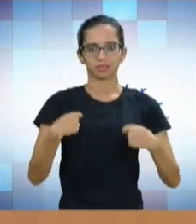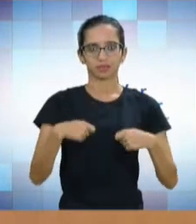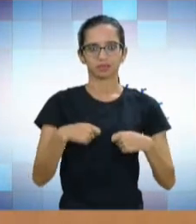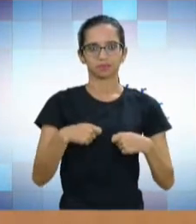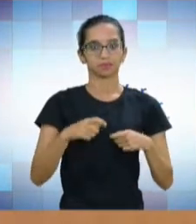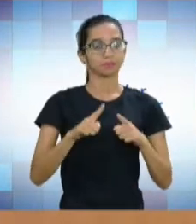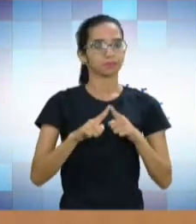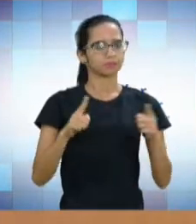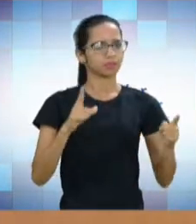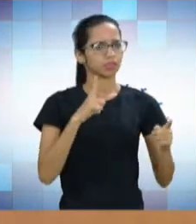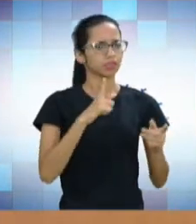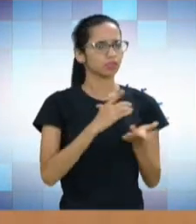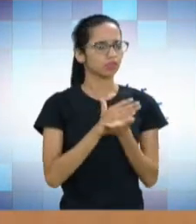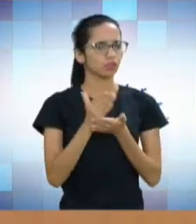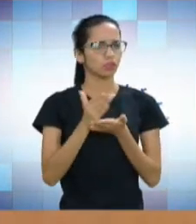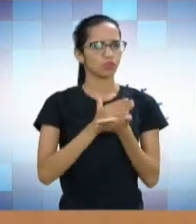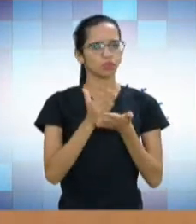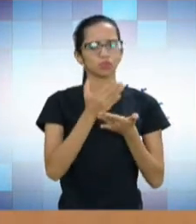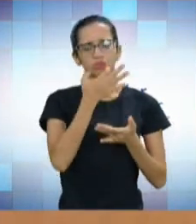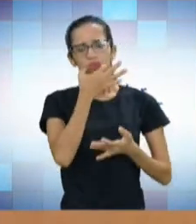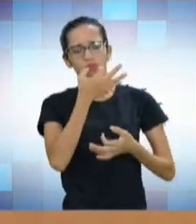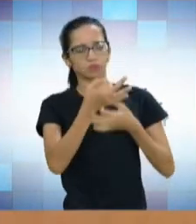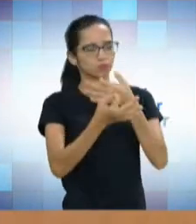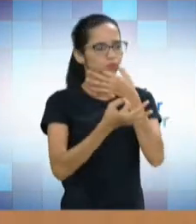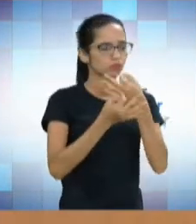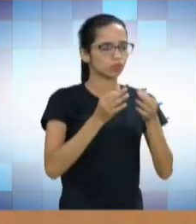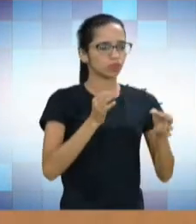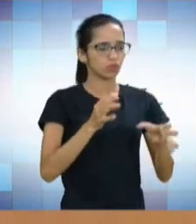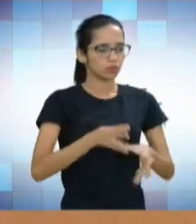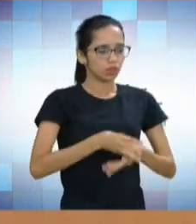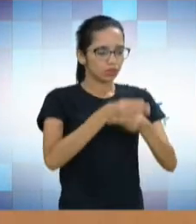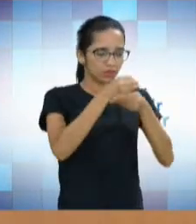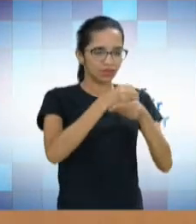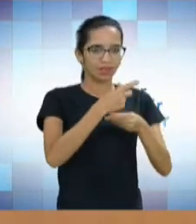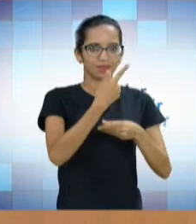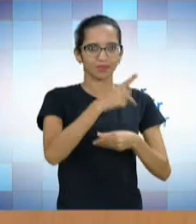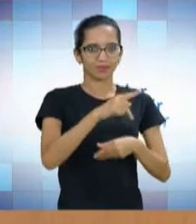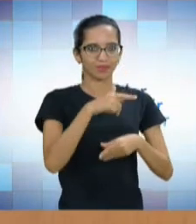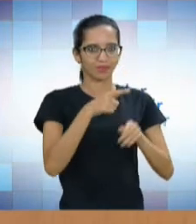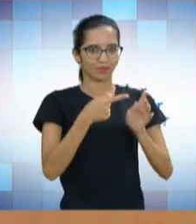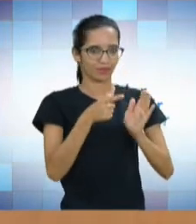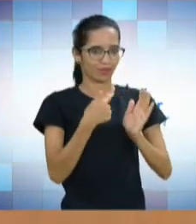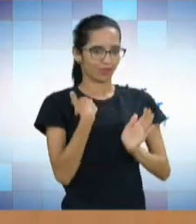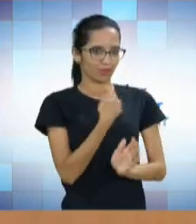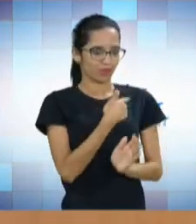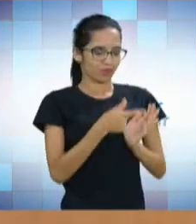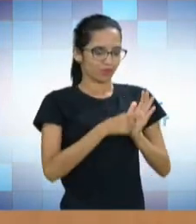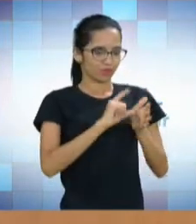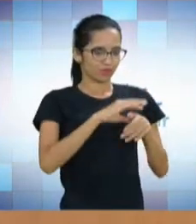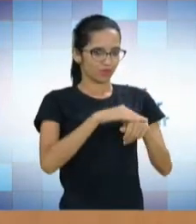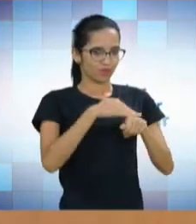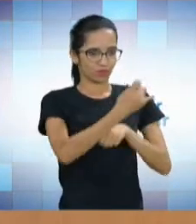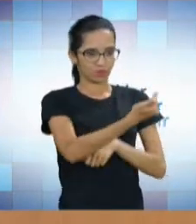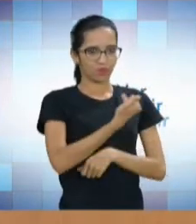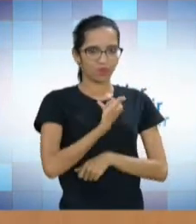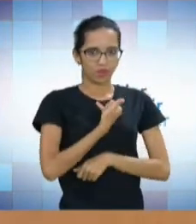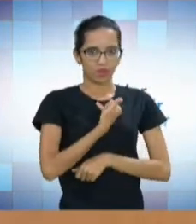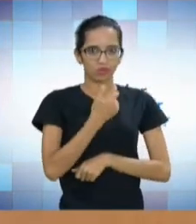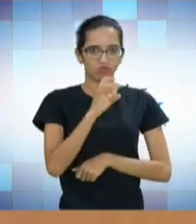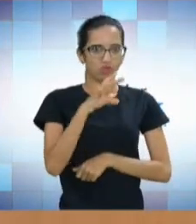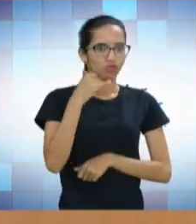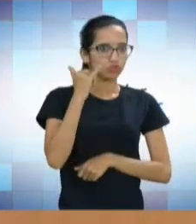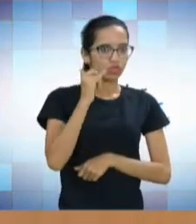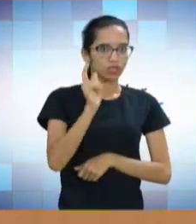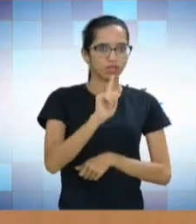agora já tem algumas idéias para incrementar mesmo teto a sua ideia aqui nós conversando agora um pouco sem informou que